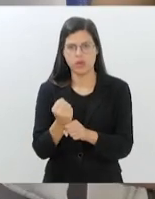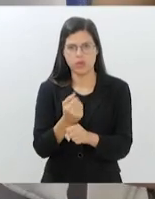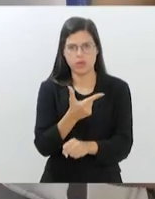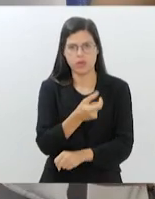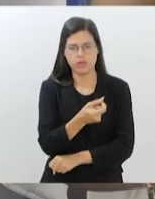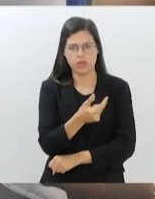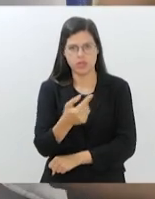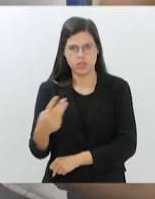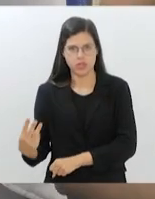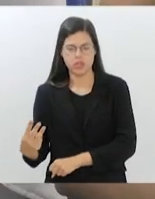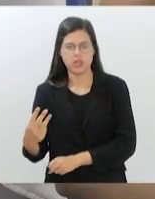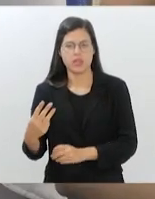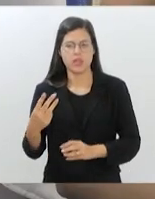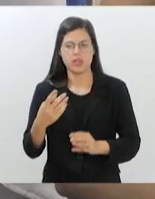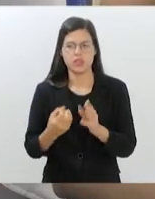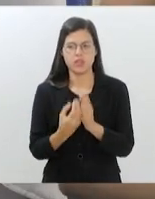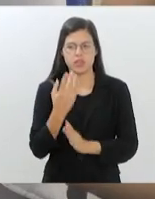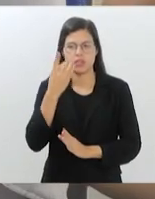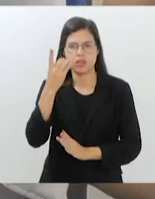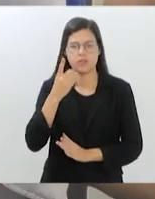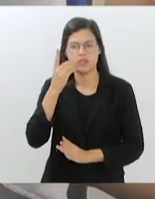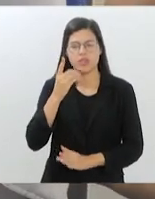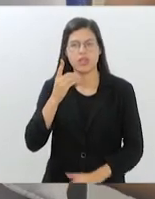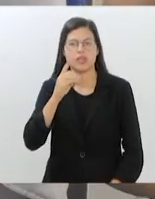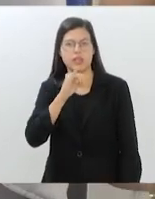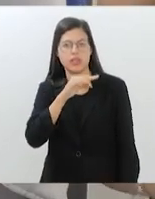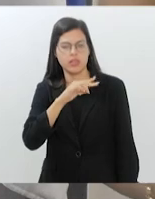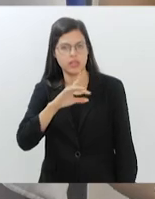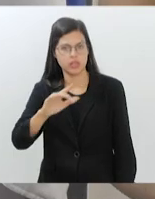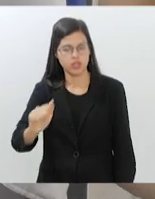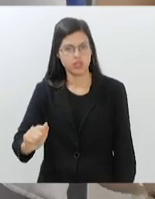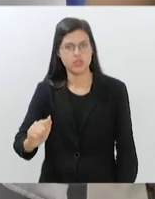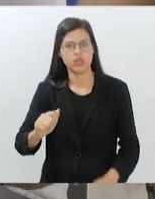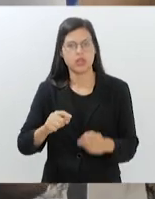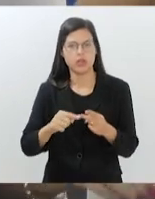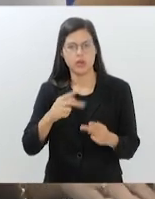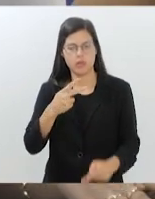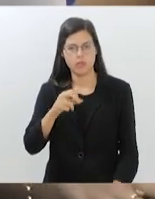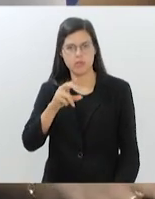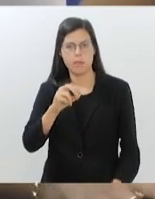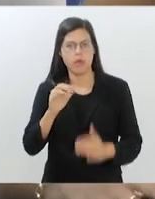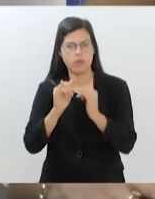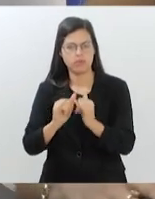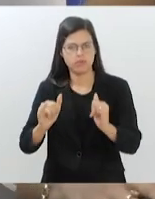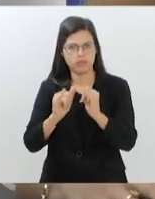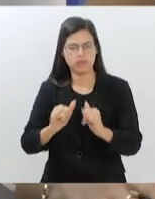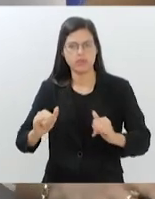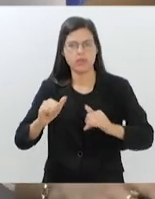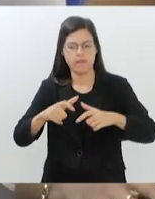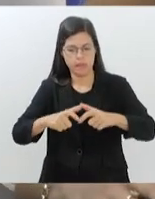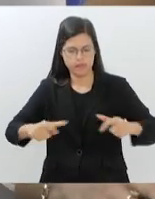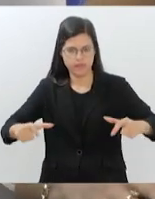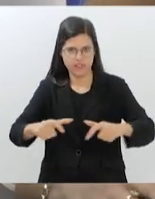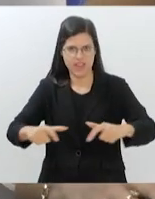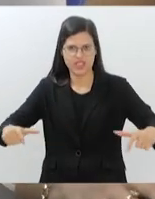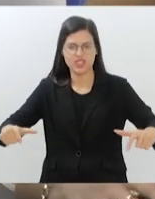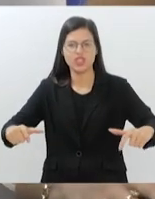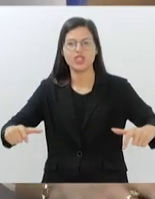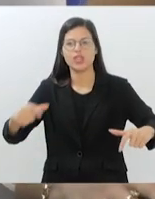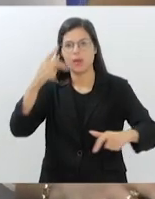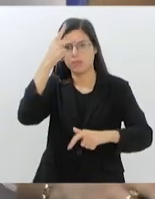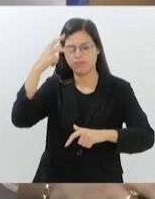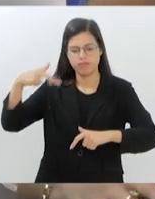deputados indi armelau e Felipe poubel que dispõe sobre a criação da campanha pé na faixa pedestre seguro para